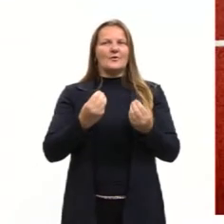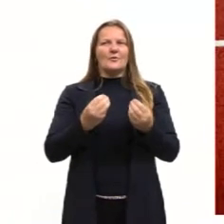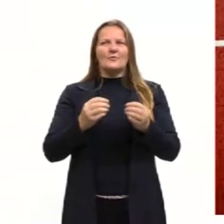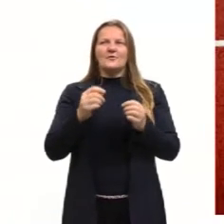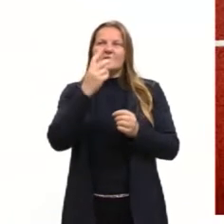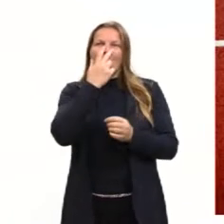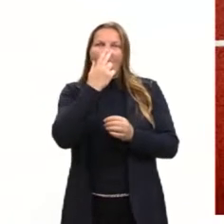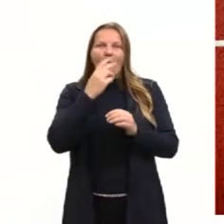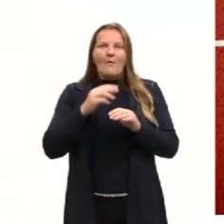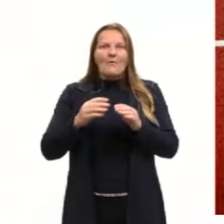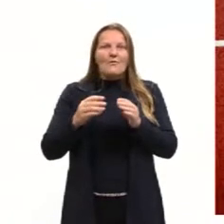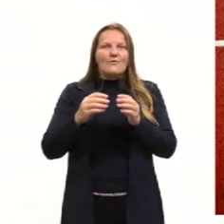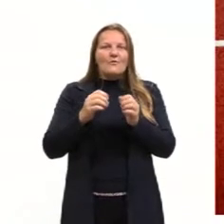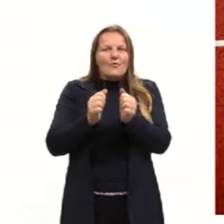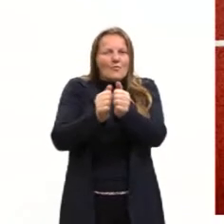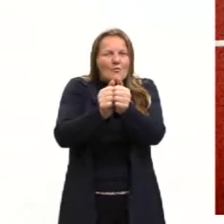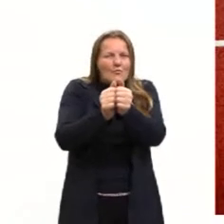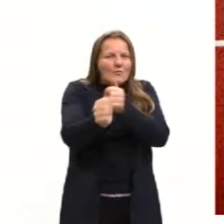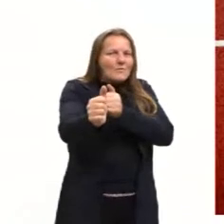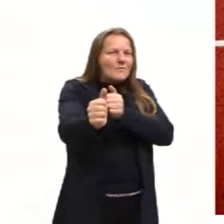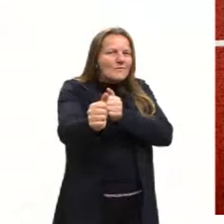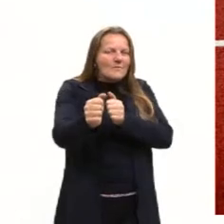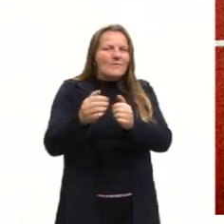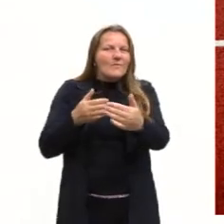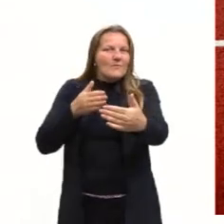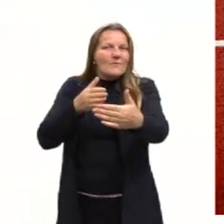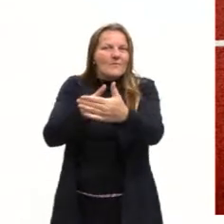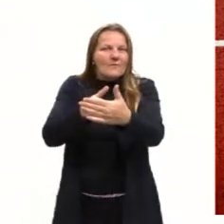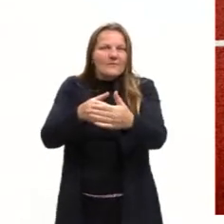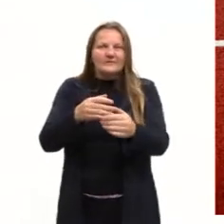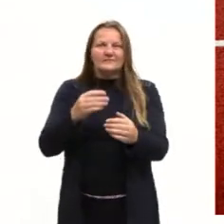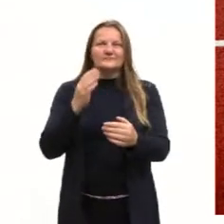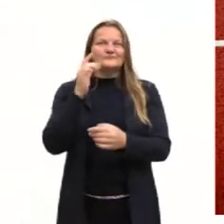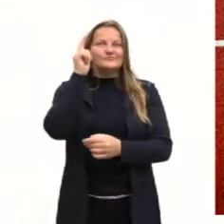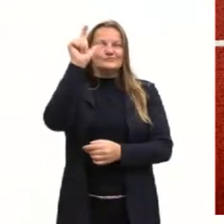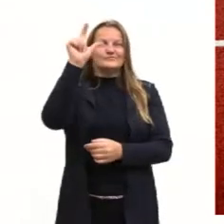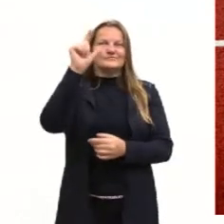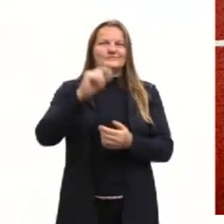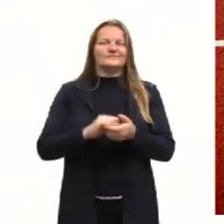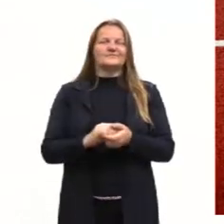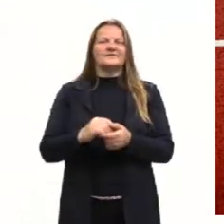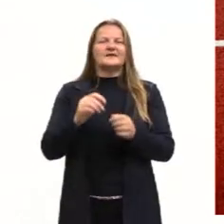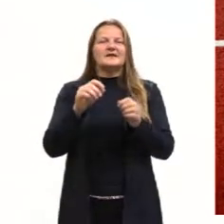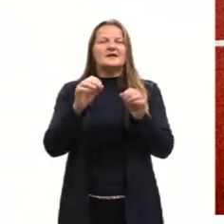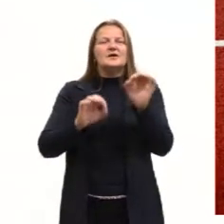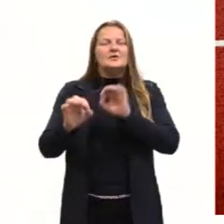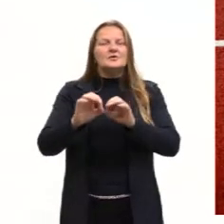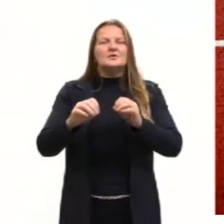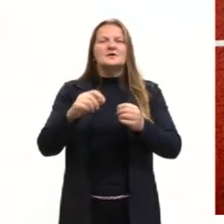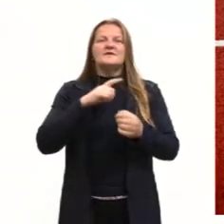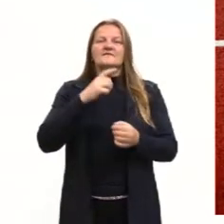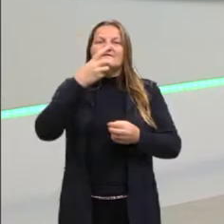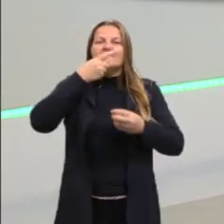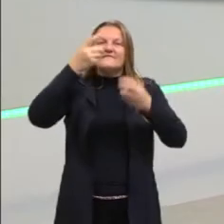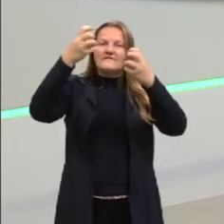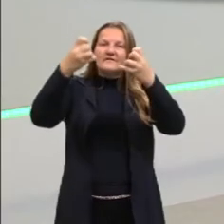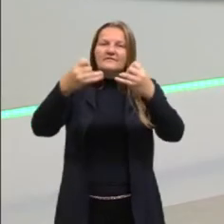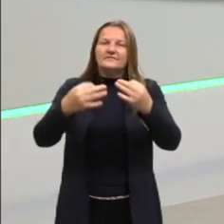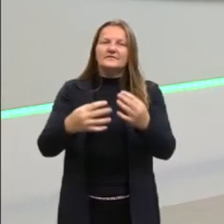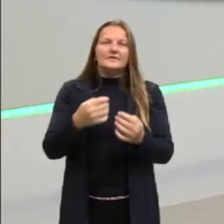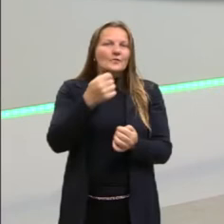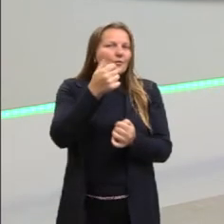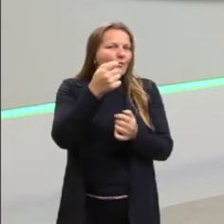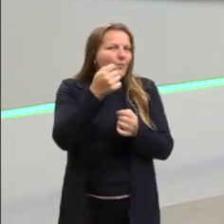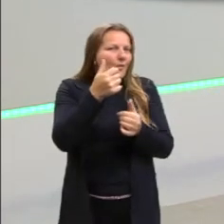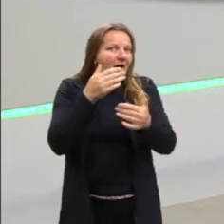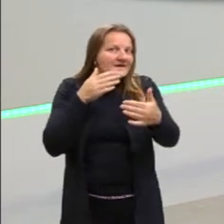fosse aí uma corrida, né? Eu tracei com vocês várias vezes nas últimas aulas, eu venho dizendo, já estamos vendo aí a